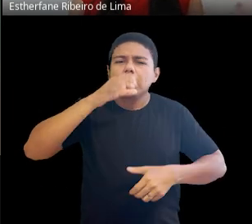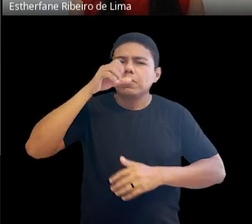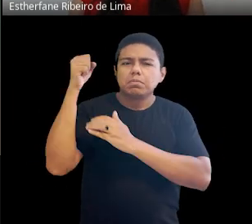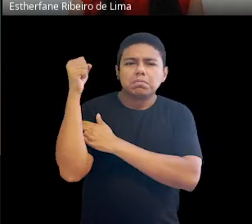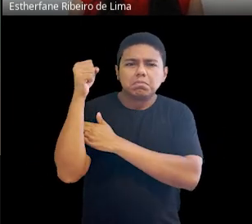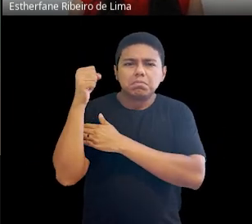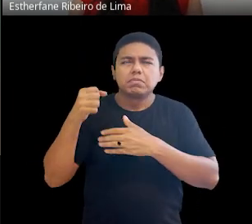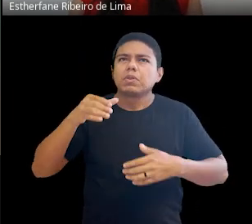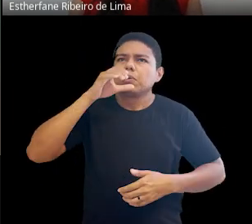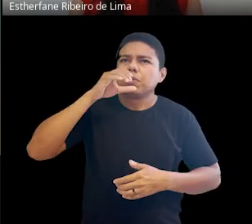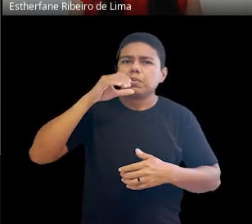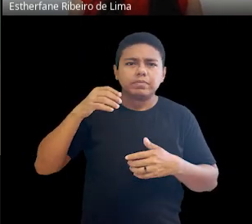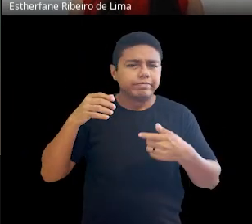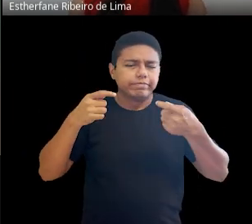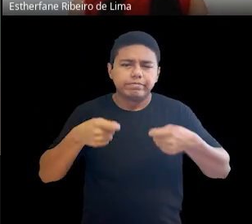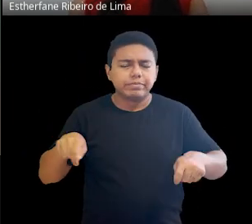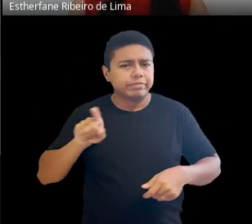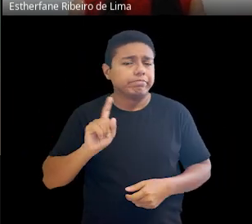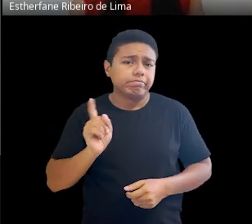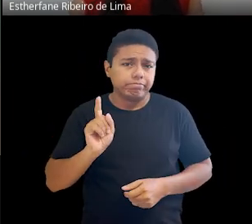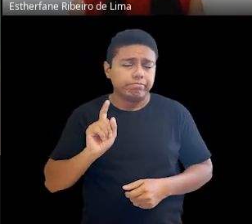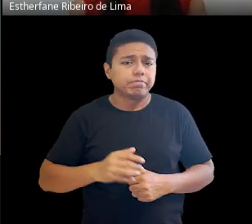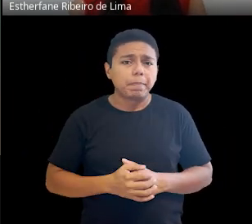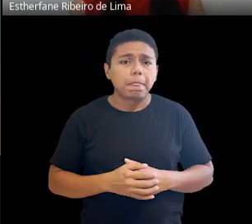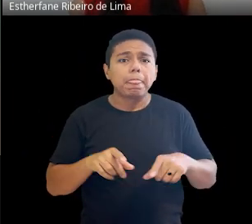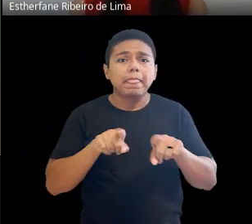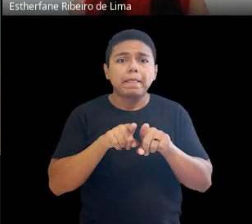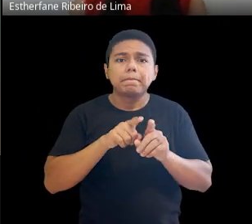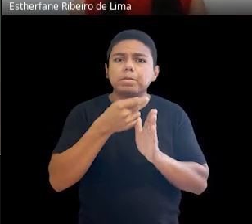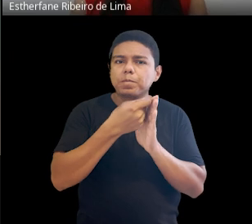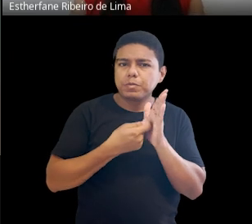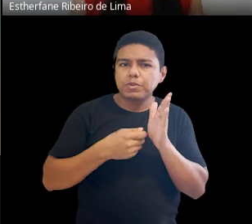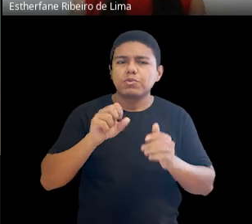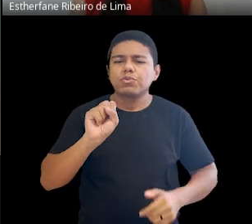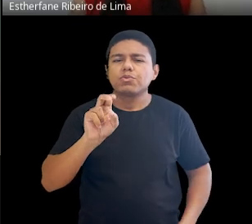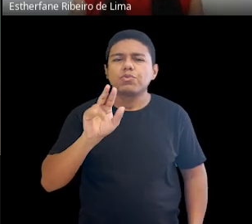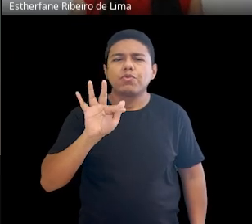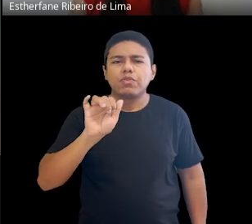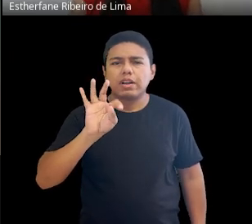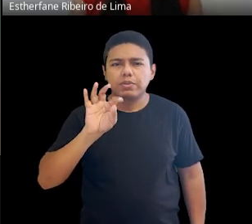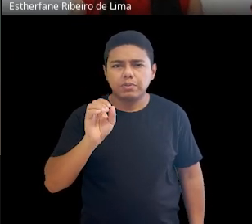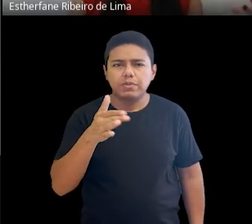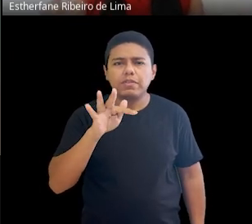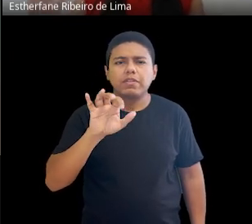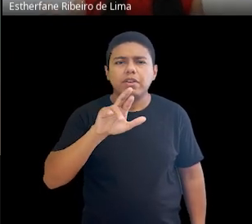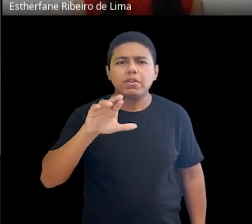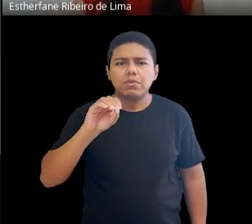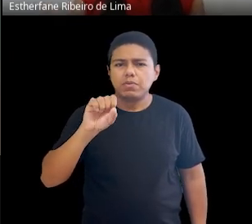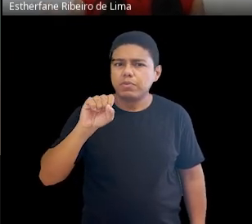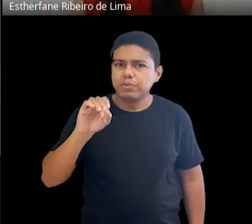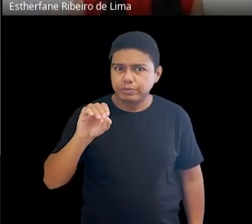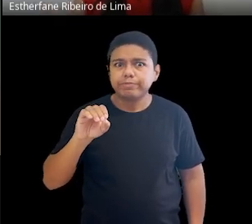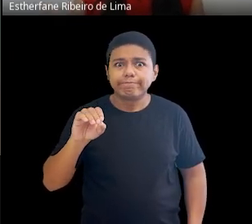necessário realmente realizar esse acompanhamento, a prescrição de sulfato ferroso, porque sabemos que na gestação temos